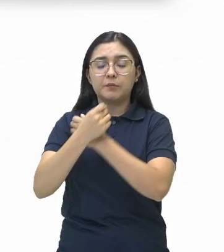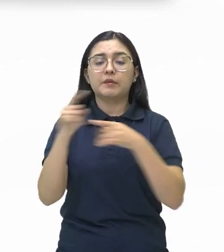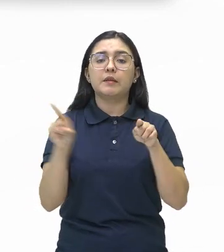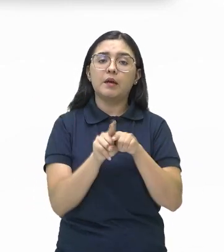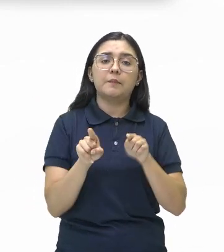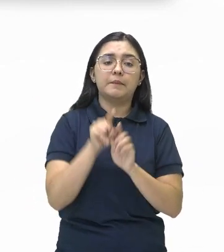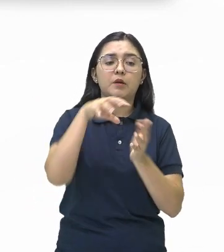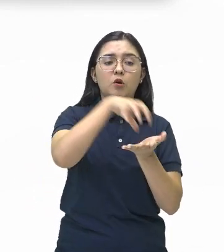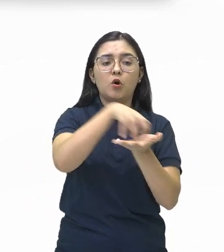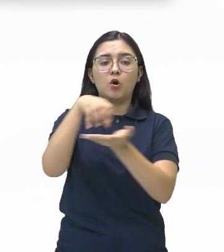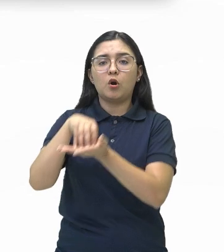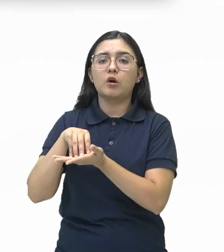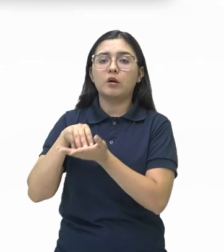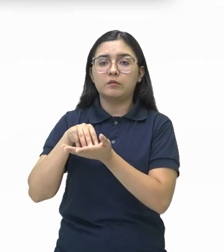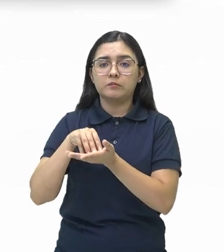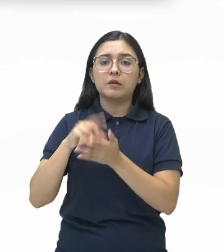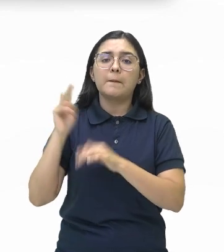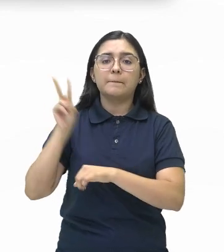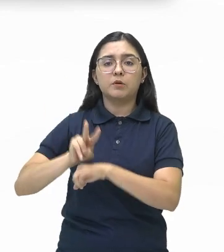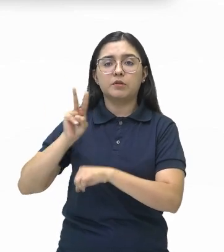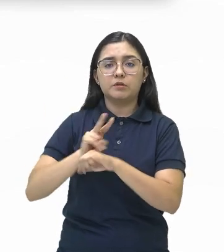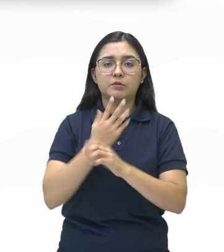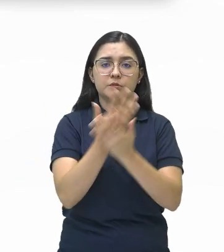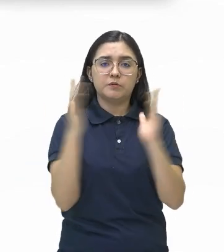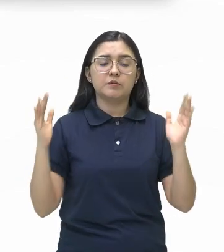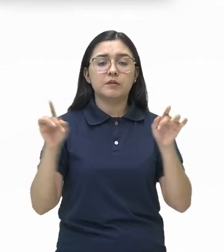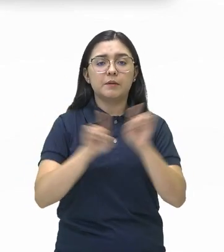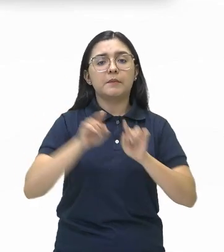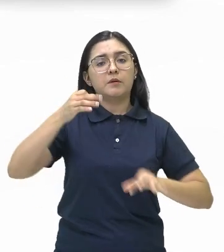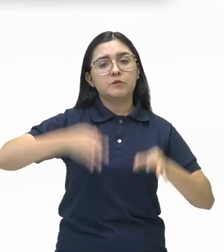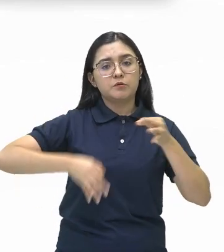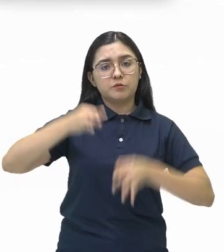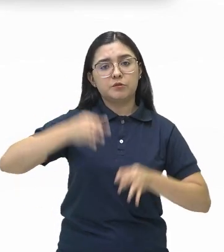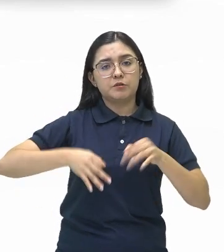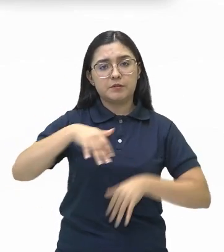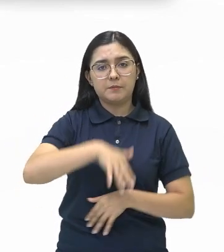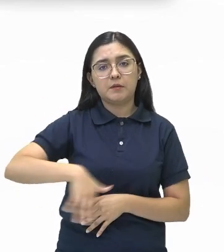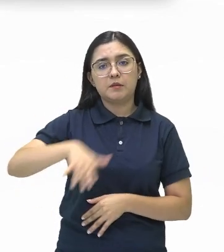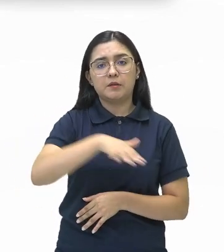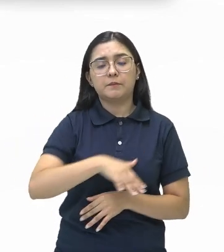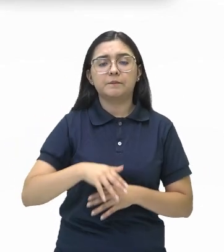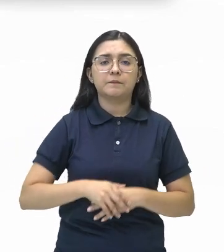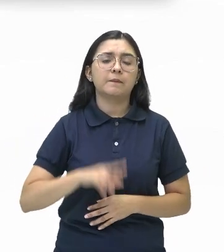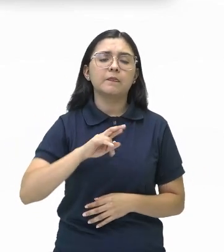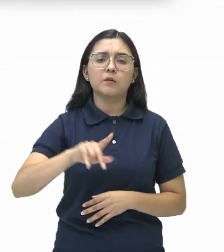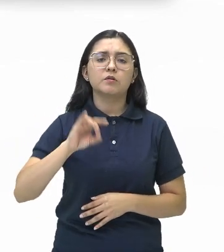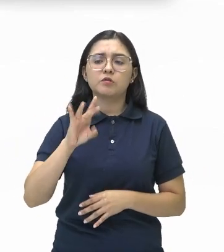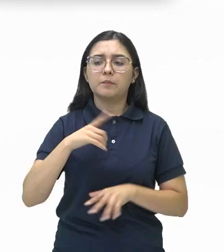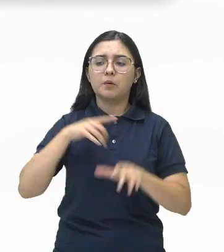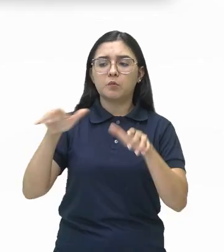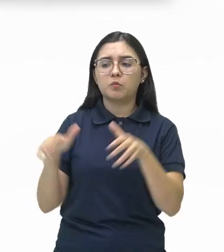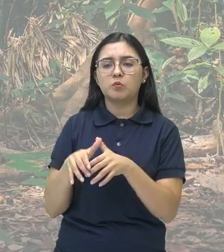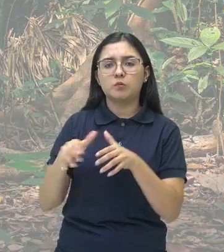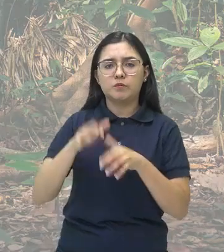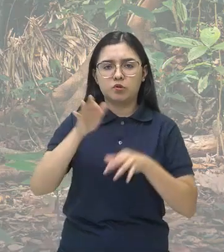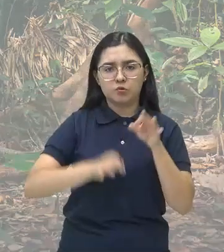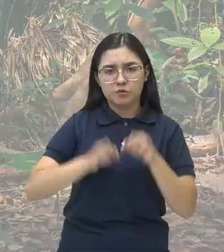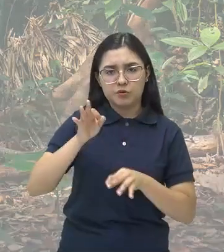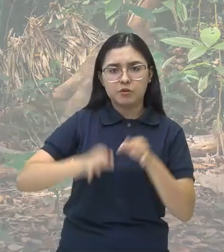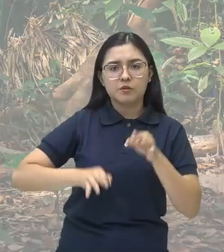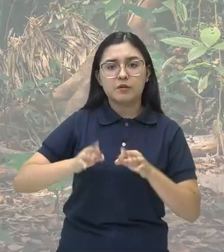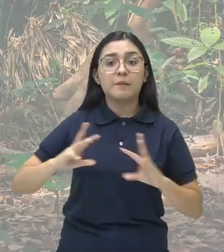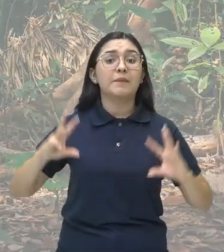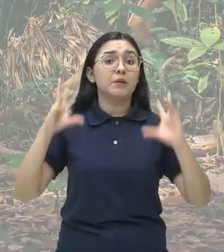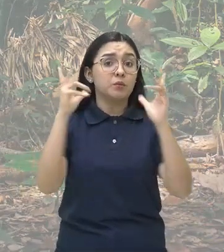para proteger o meio ambiente, tá? E a questão da justiça ambiental, porque não é só para alguns. Essa justiça